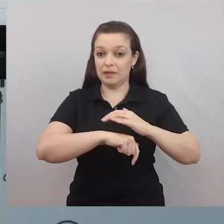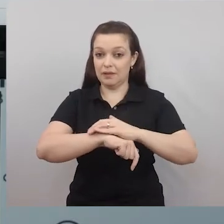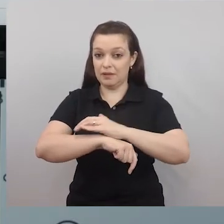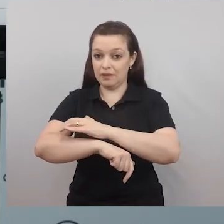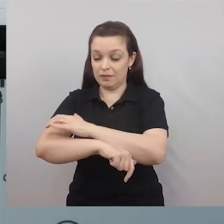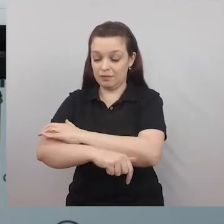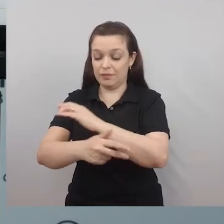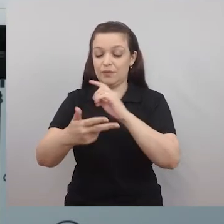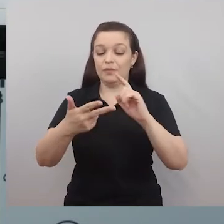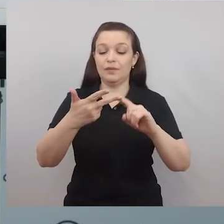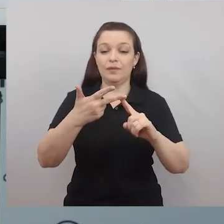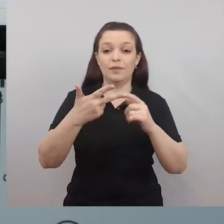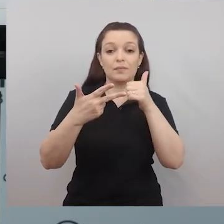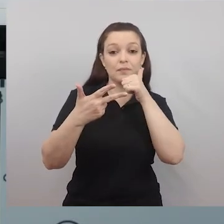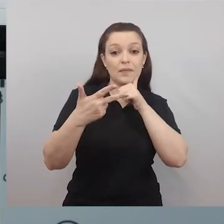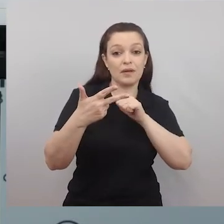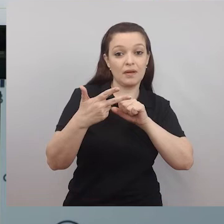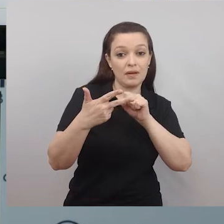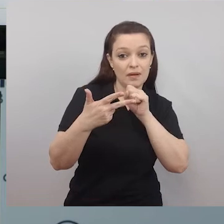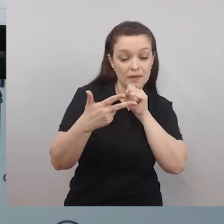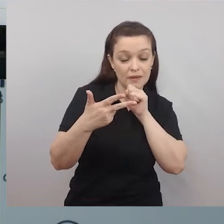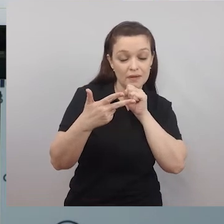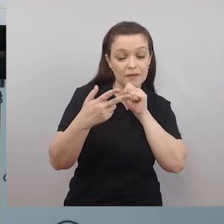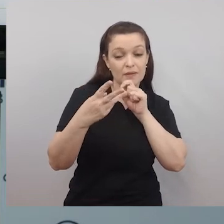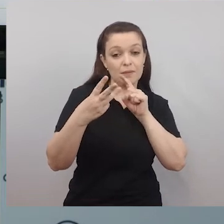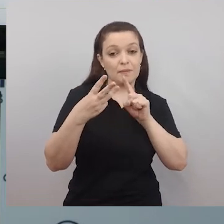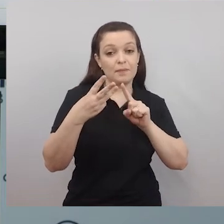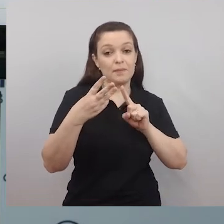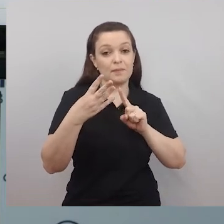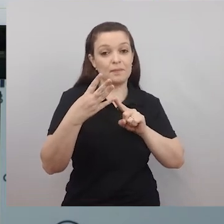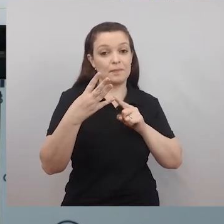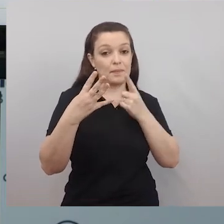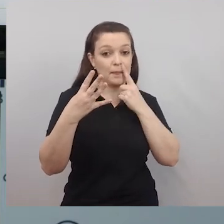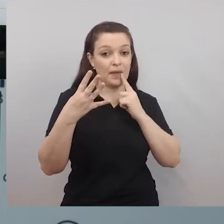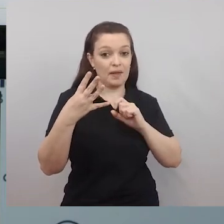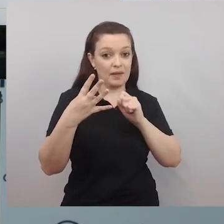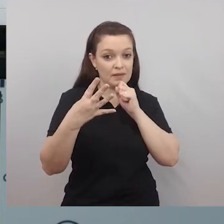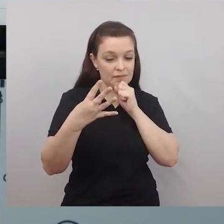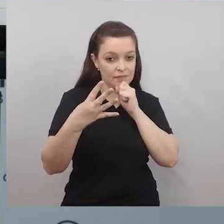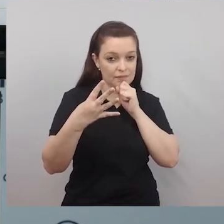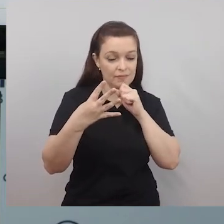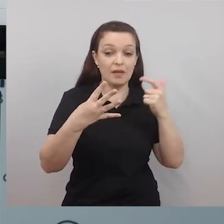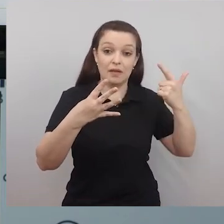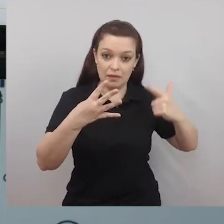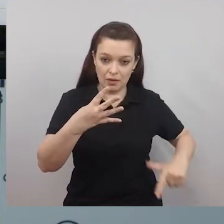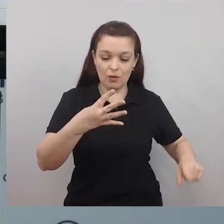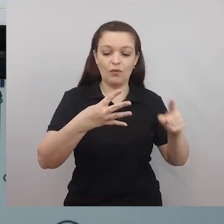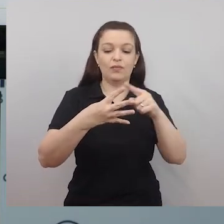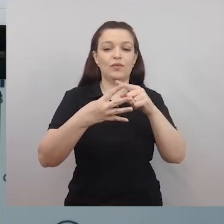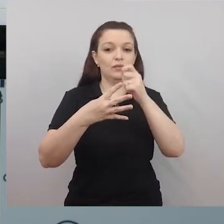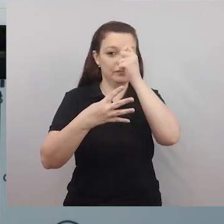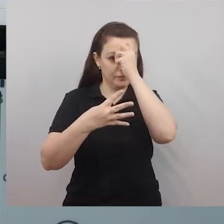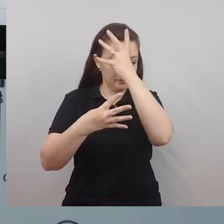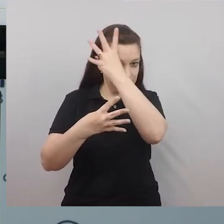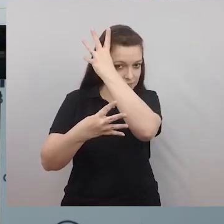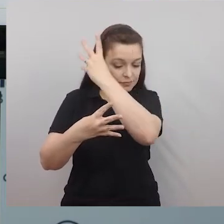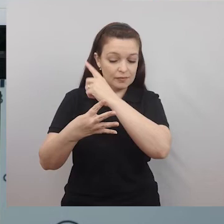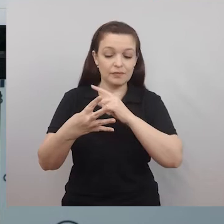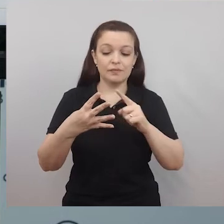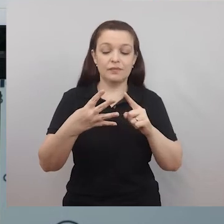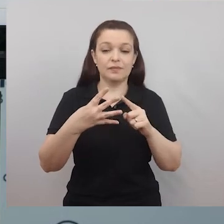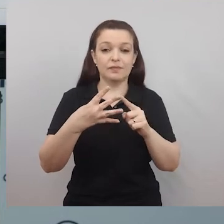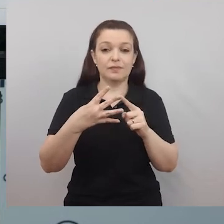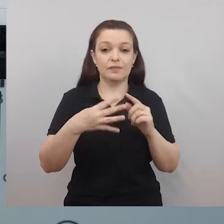sapo, mãe, pai. Começamos de novo.